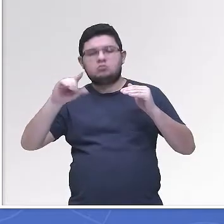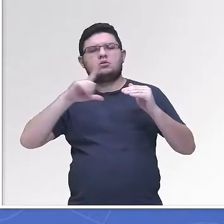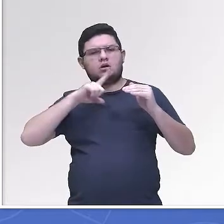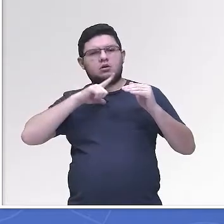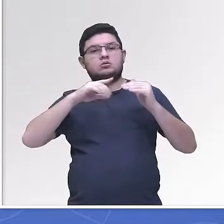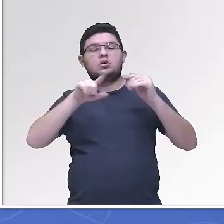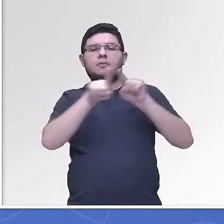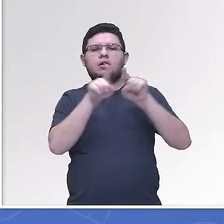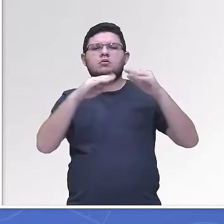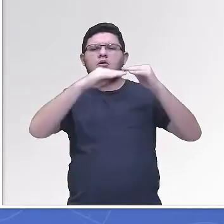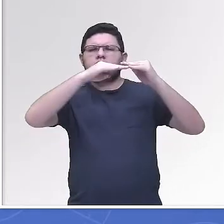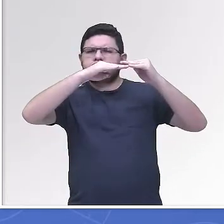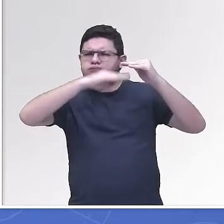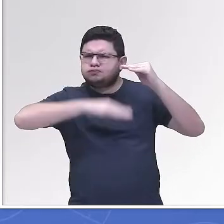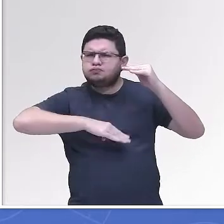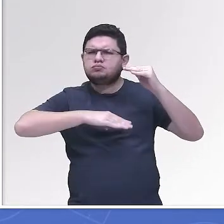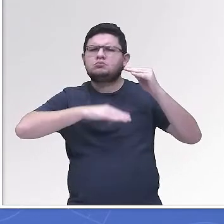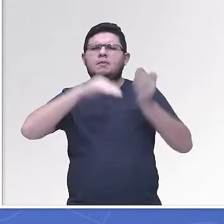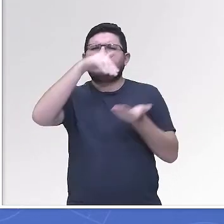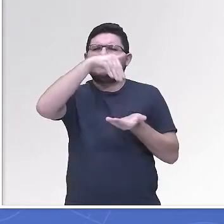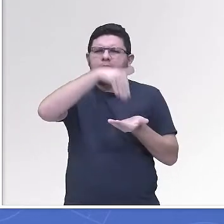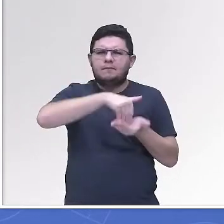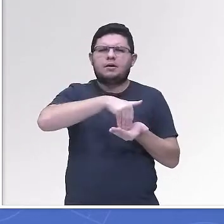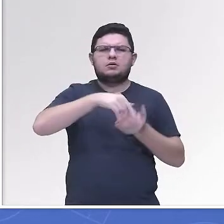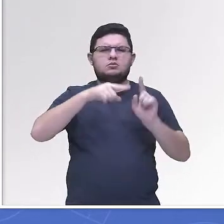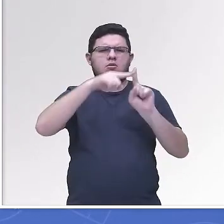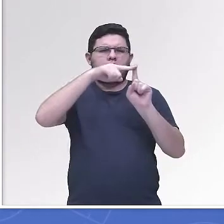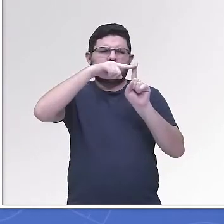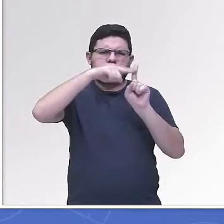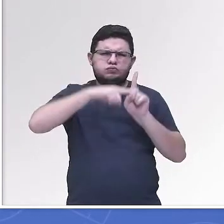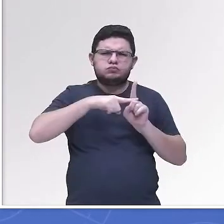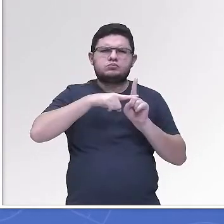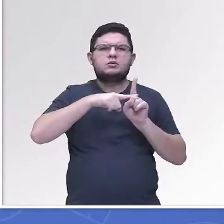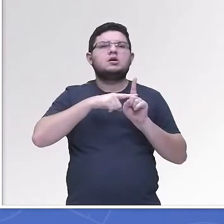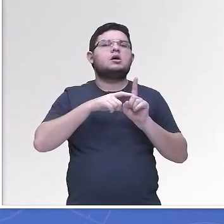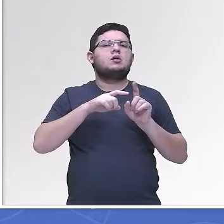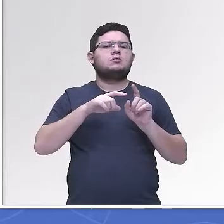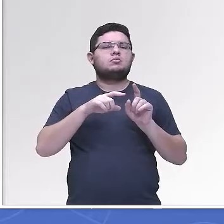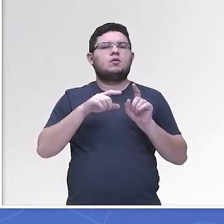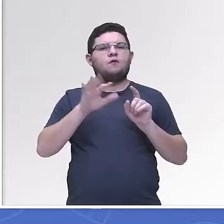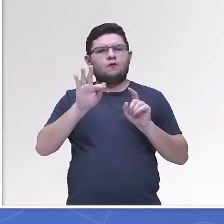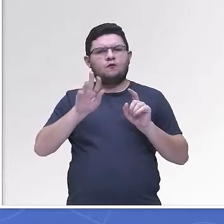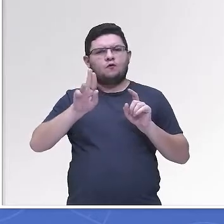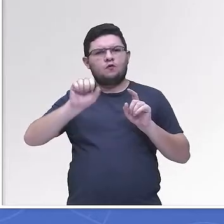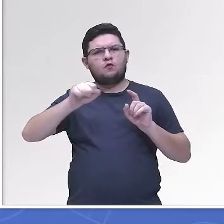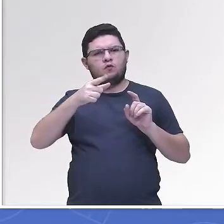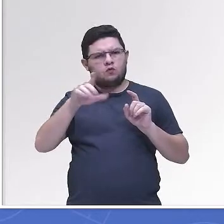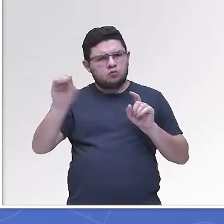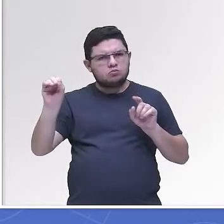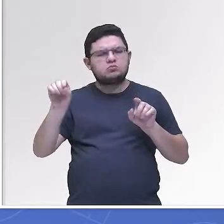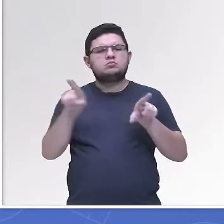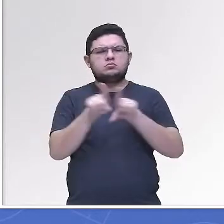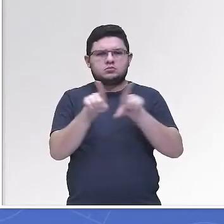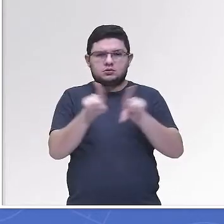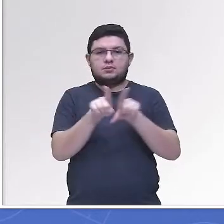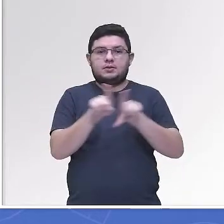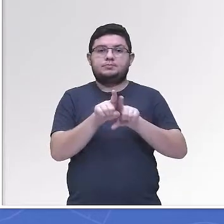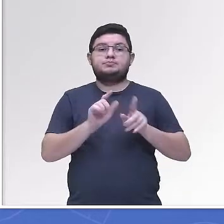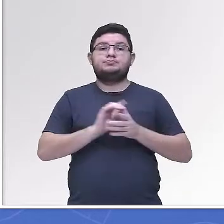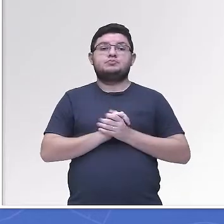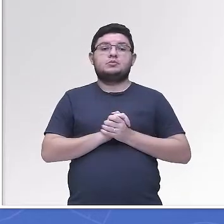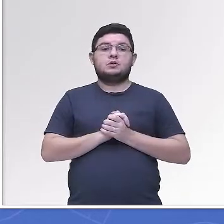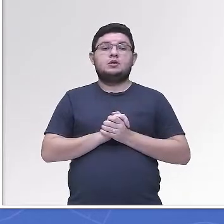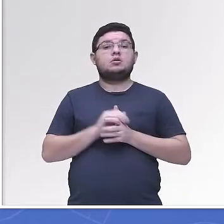tem densidade bem definida. Então, a água a gente pode caracterizar como sendo uma